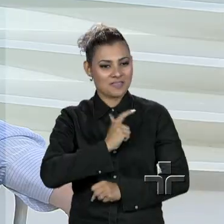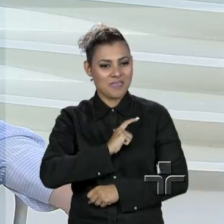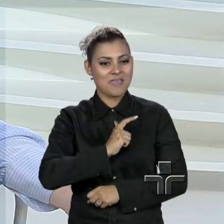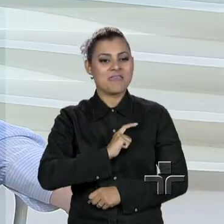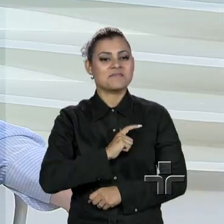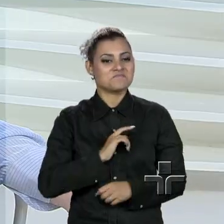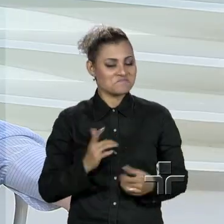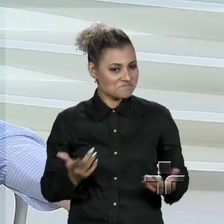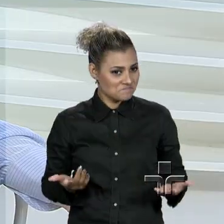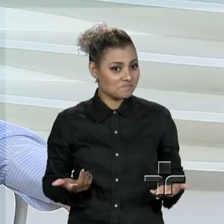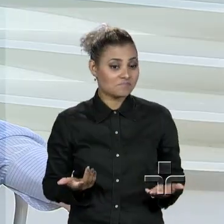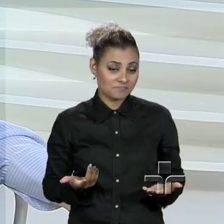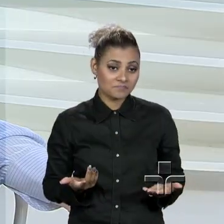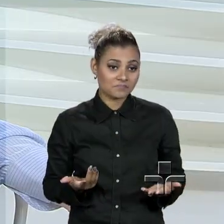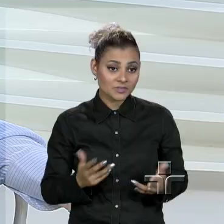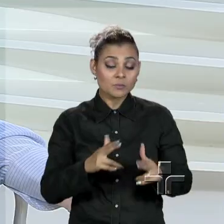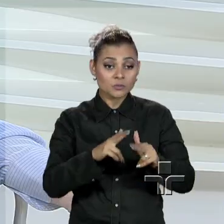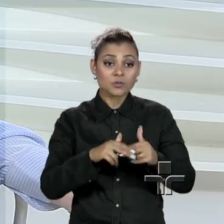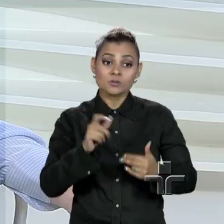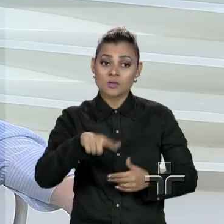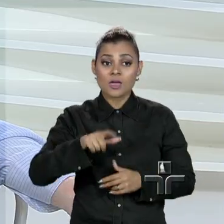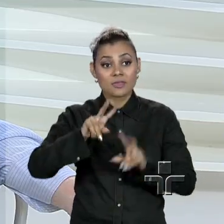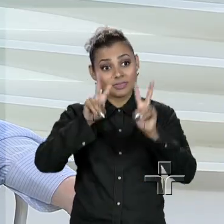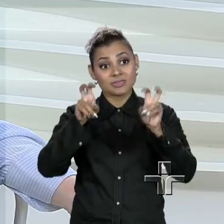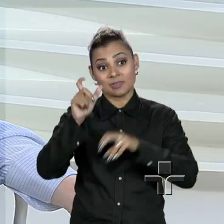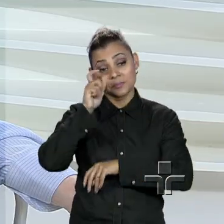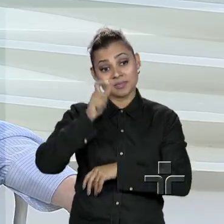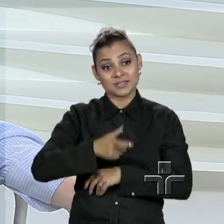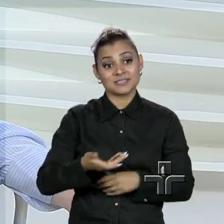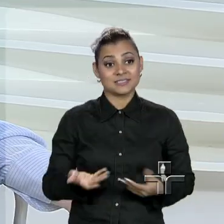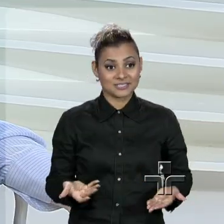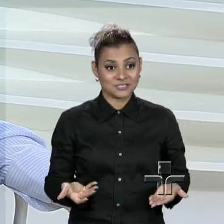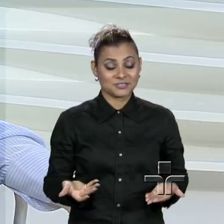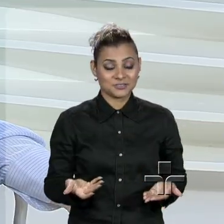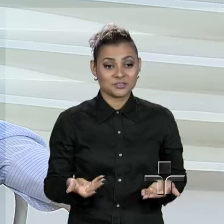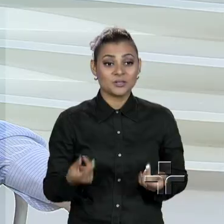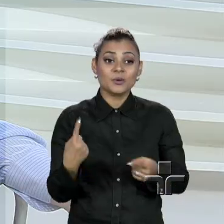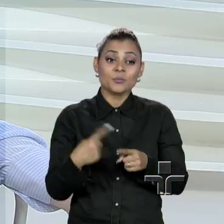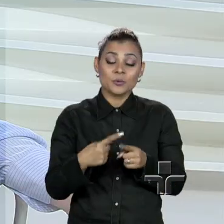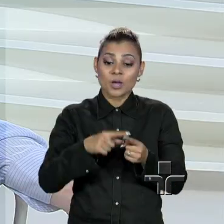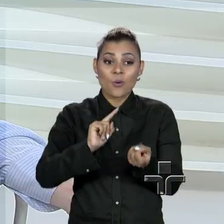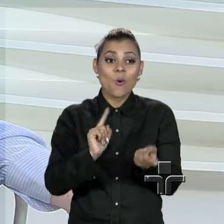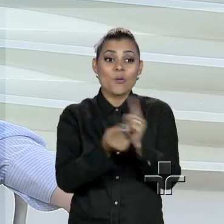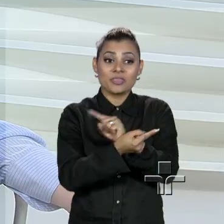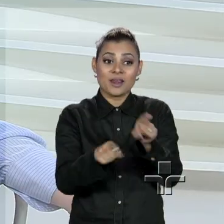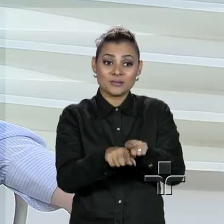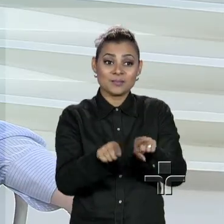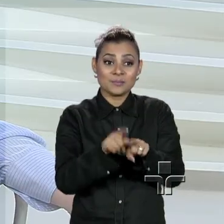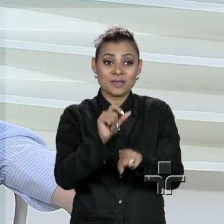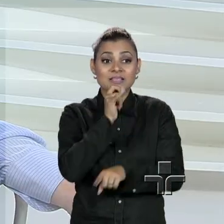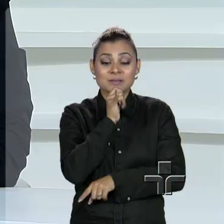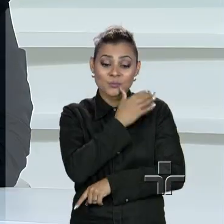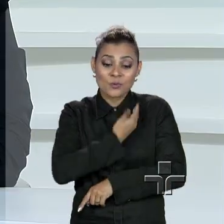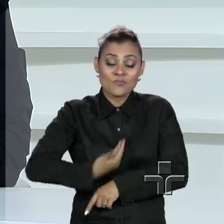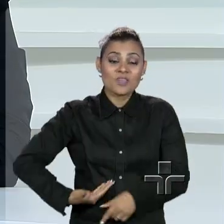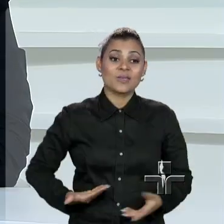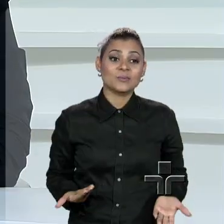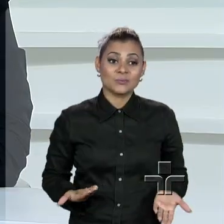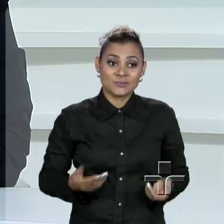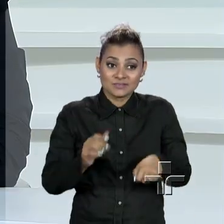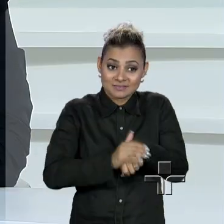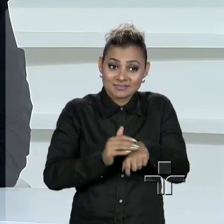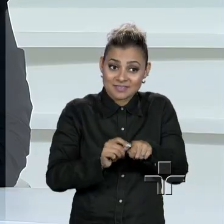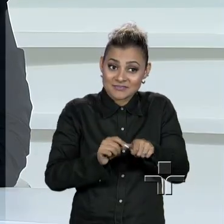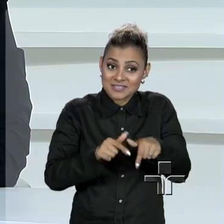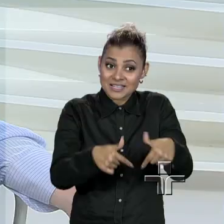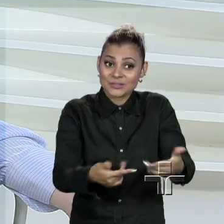Isso que você colocou é uma questão muito interessante, porque é exatamente o oposto do que o governo está fazendo.